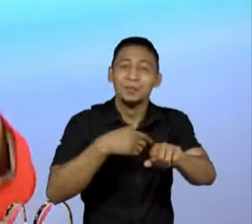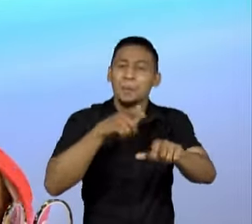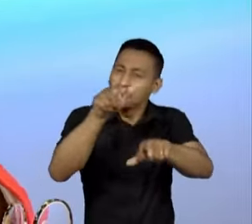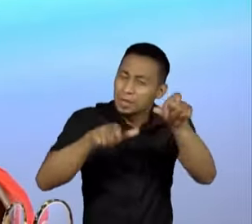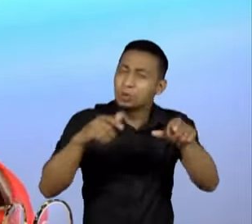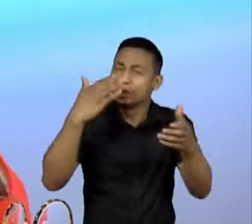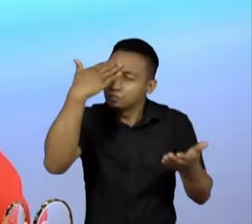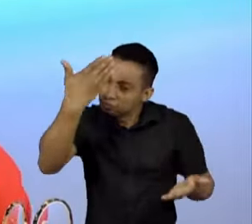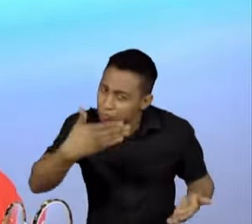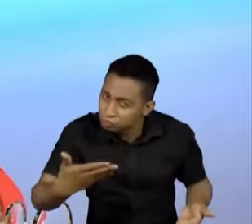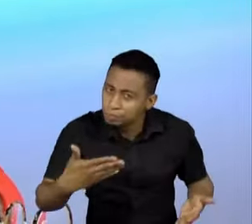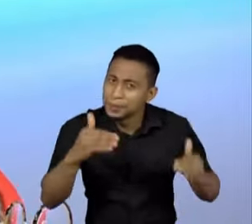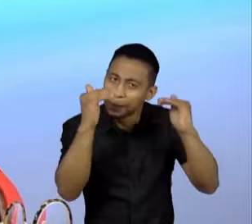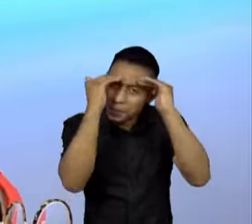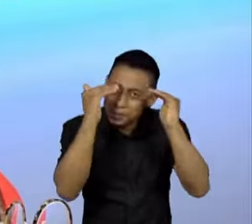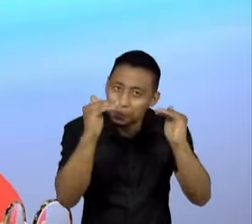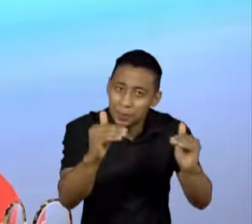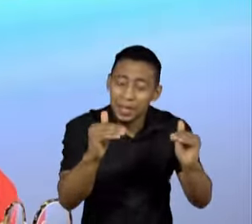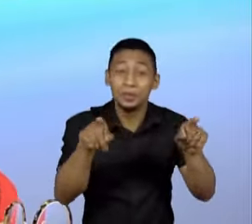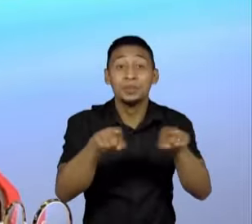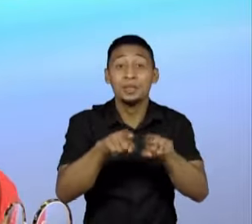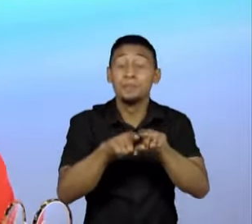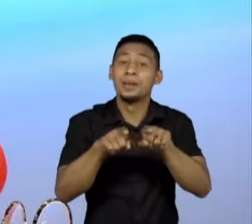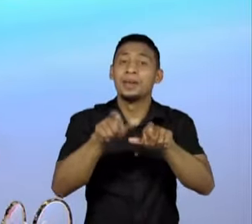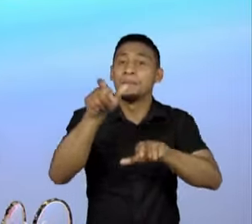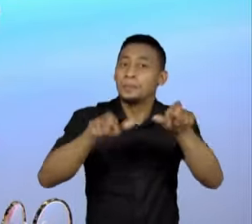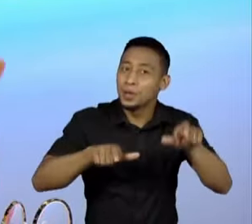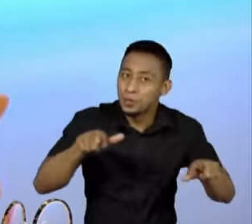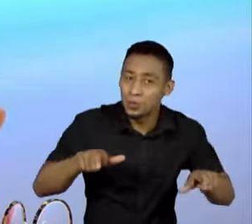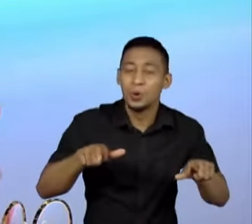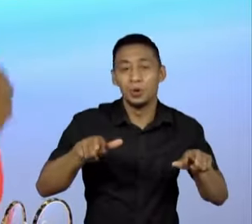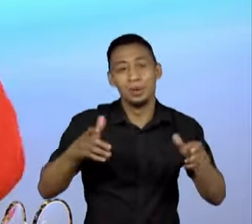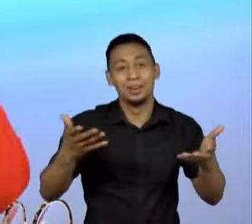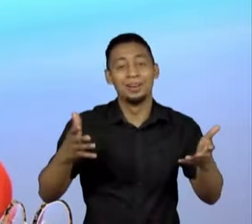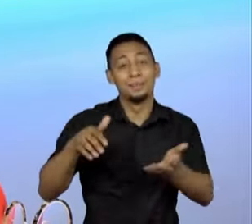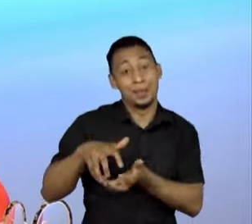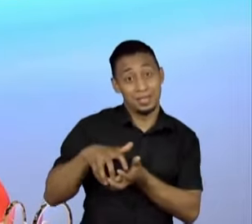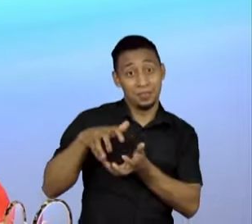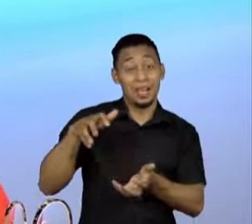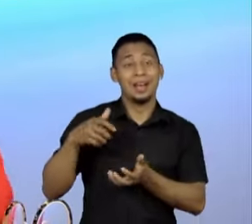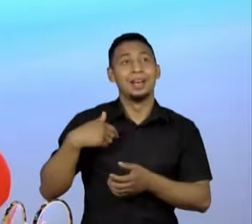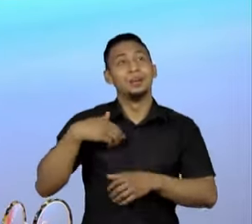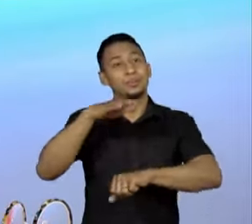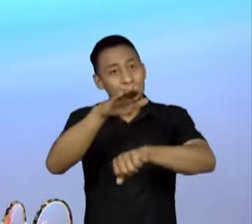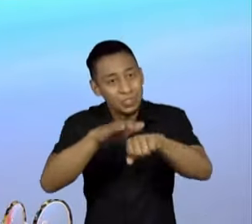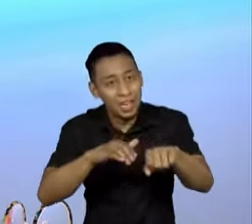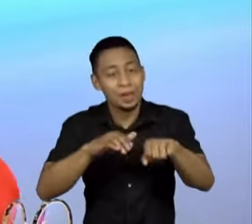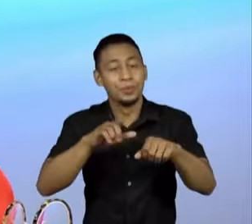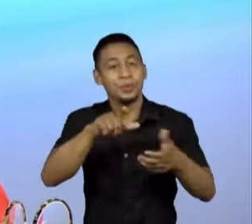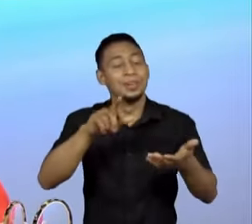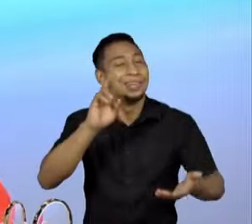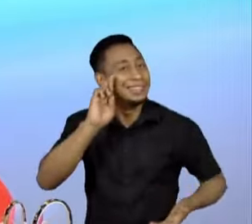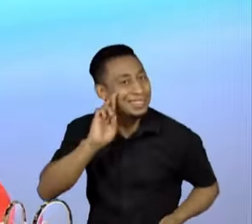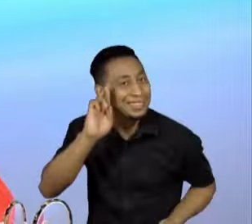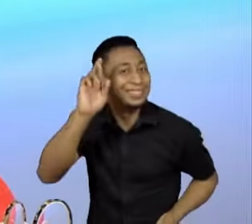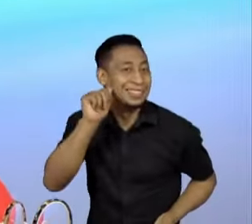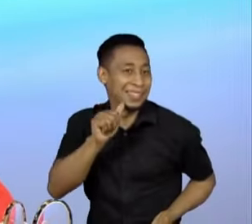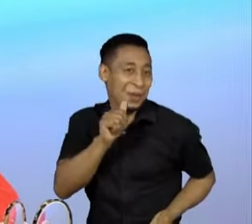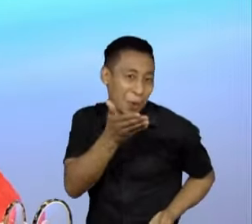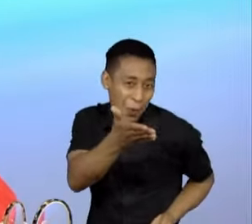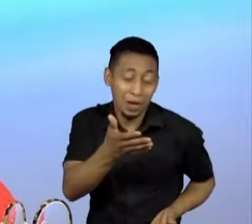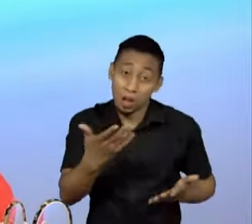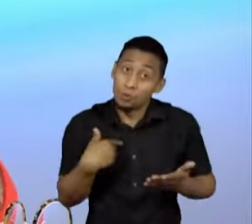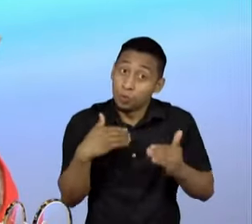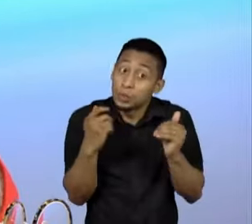referencio, respeito e que tem um pouco mais de idade do que eu de senhora. Então, você fez referência no bloco